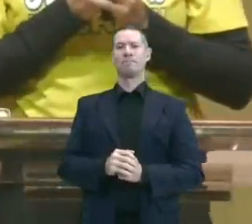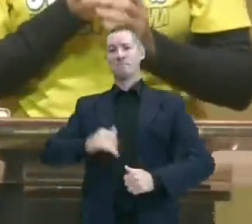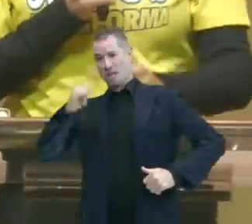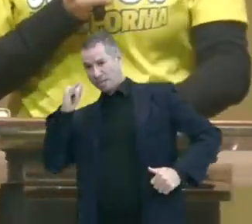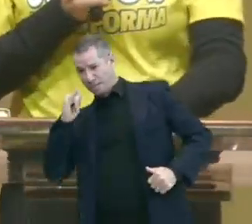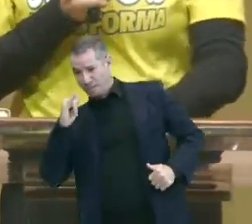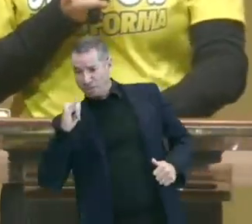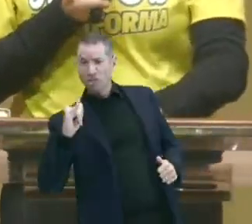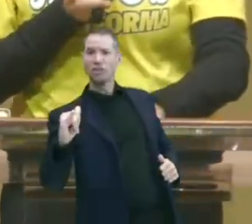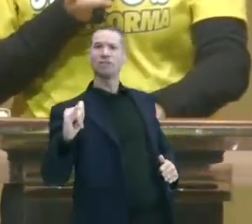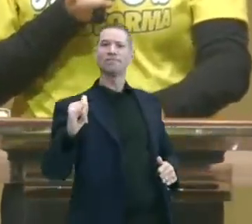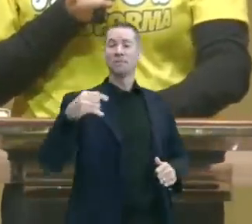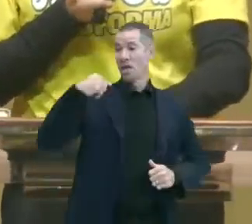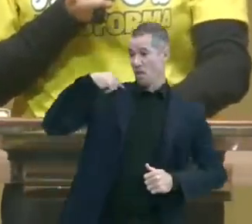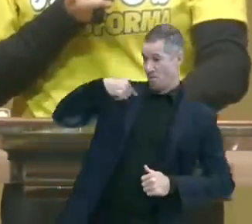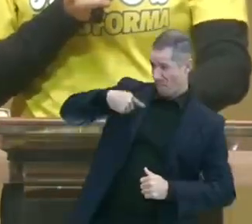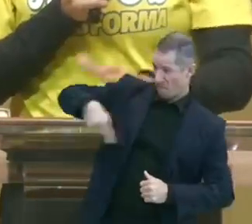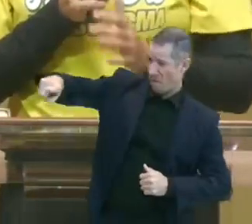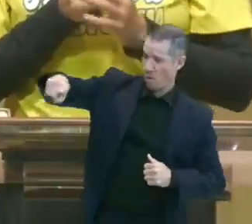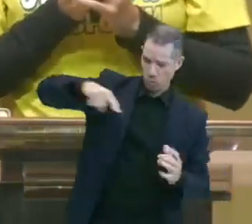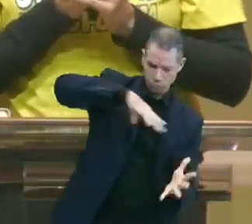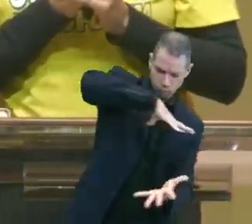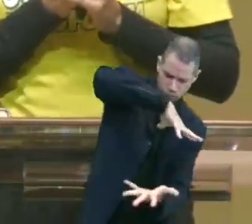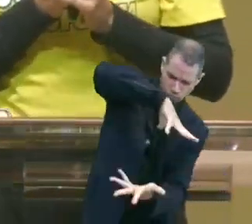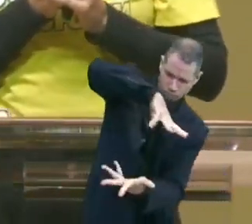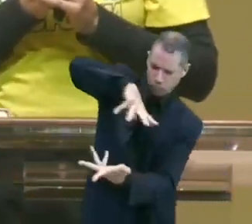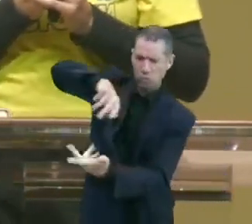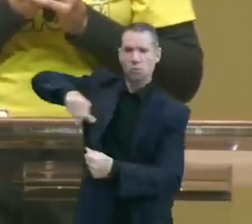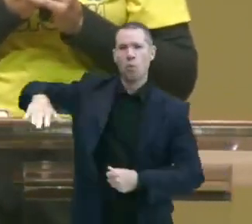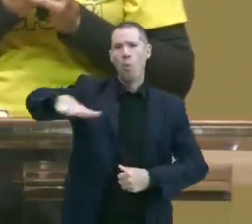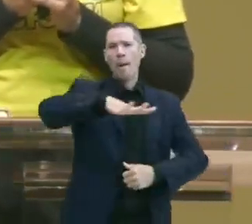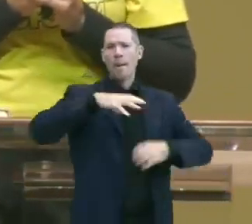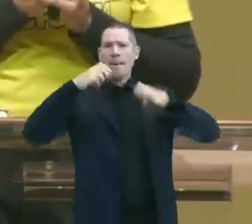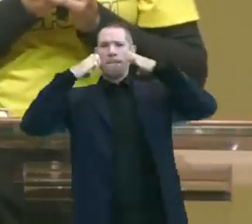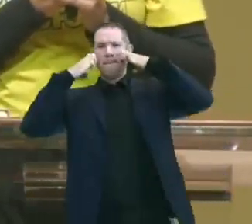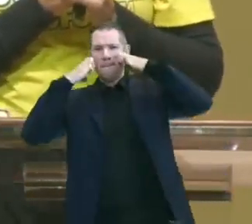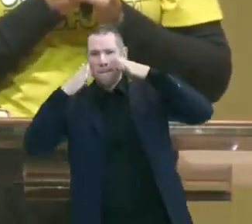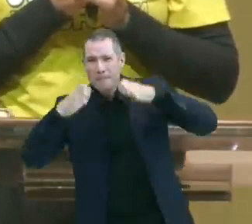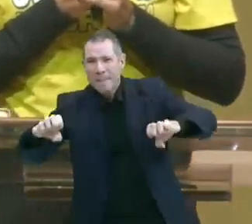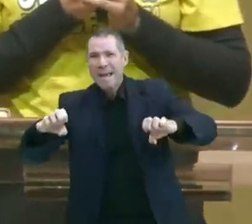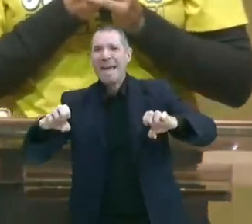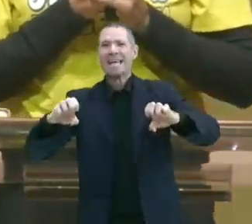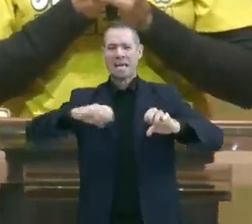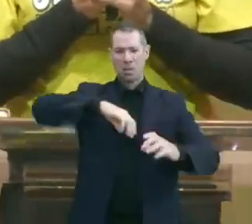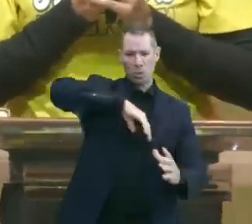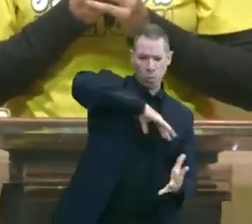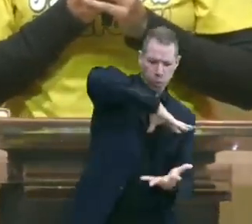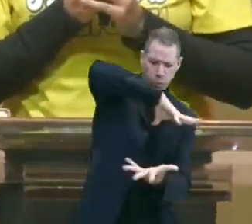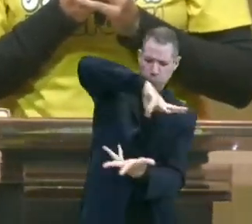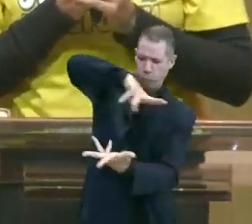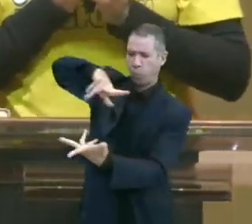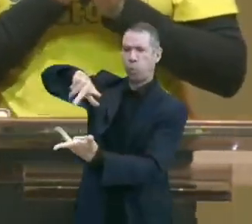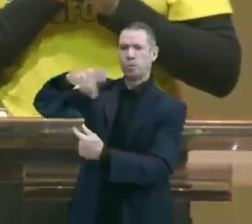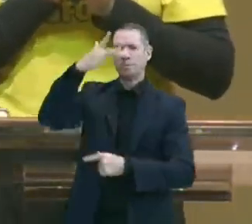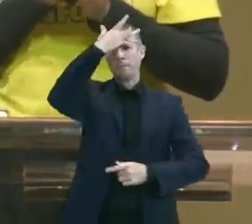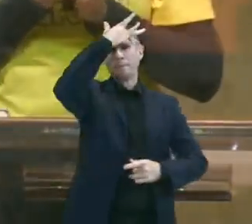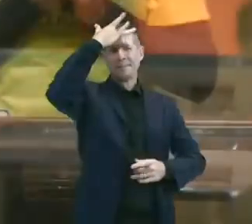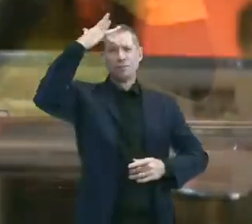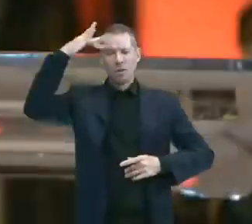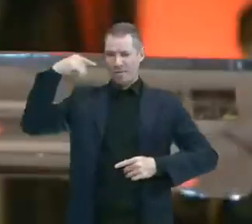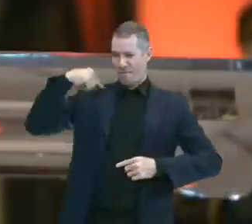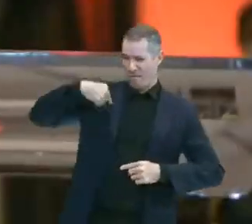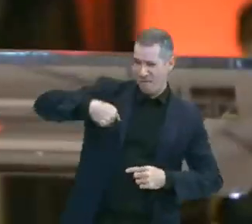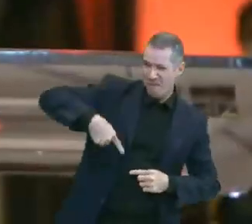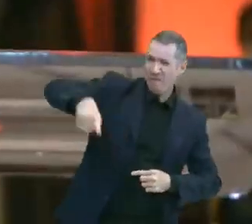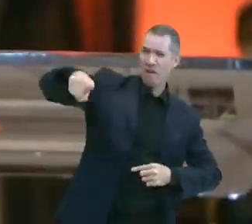disse-lhes: vão pelo mundo todo e preguem o evangelho a todas as pessoas.